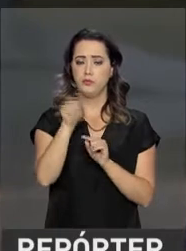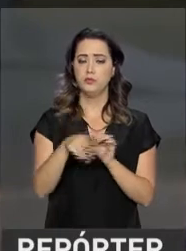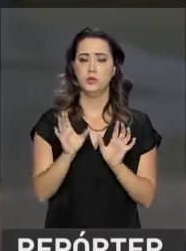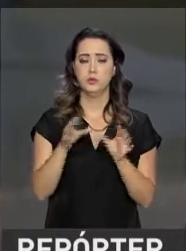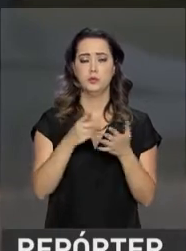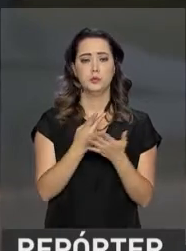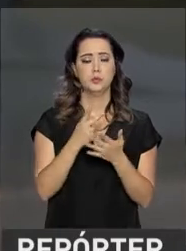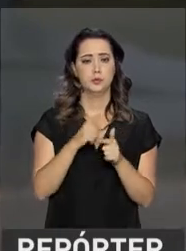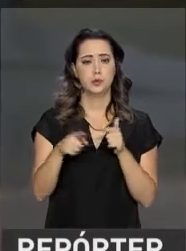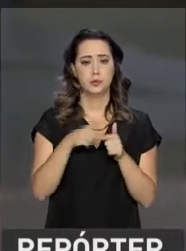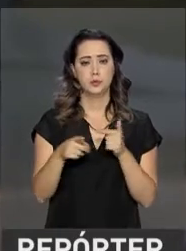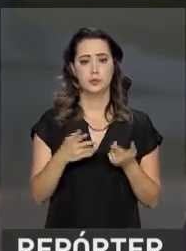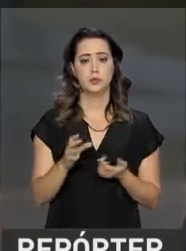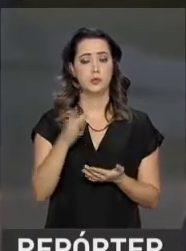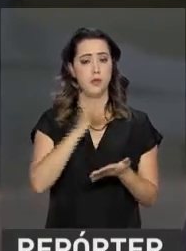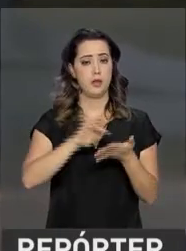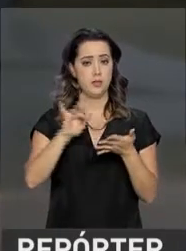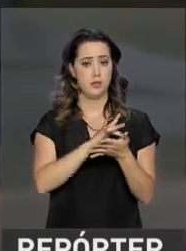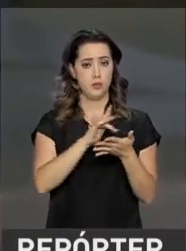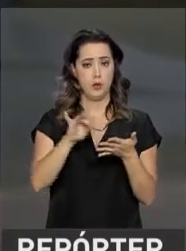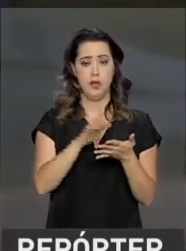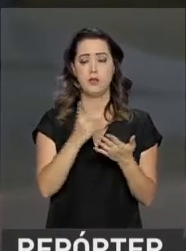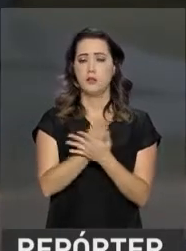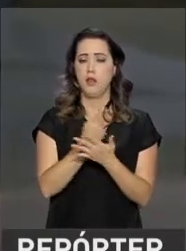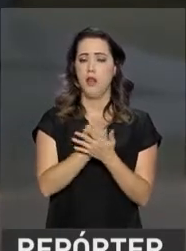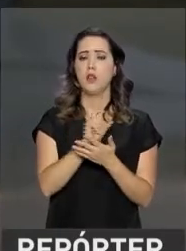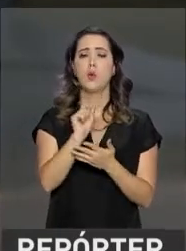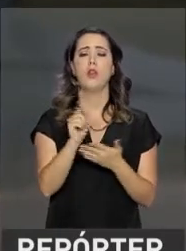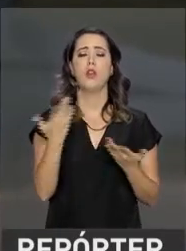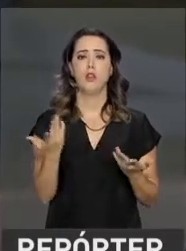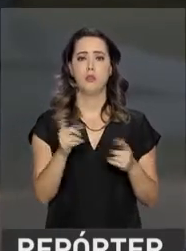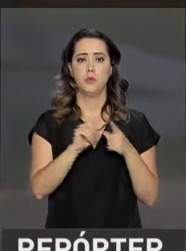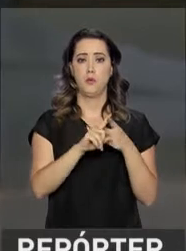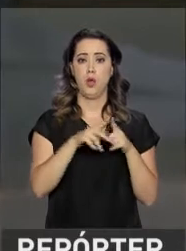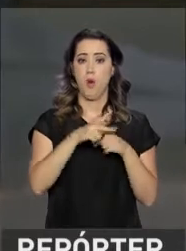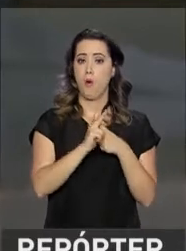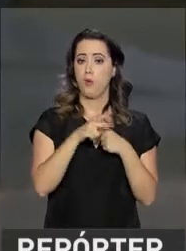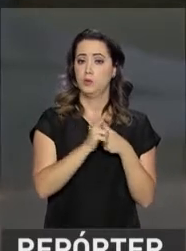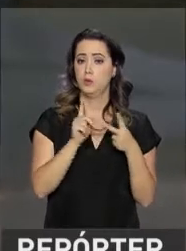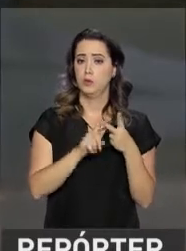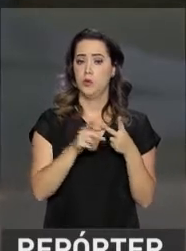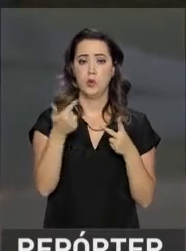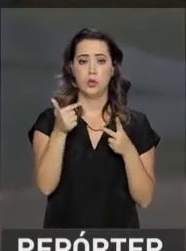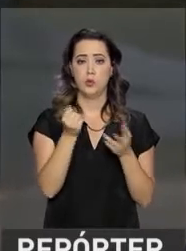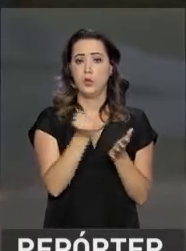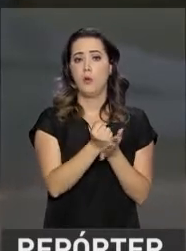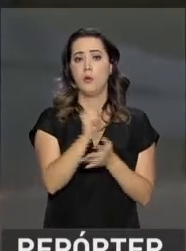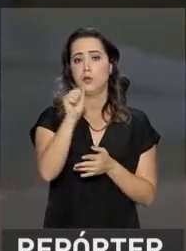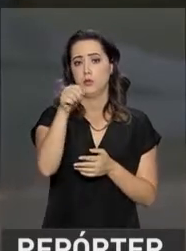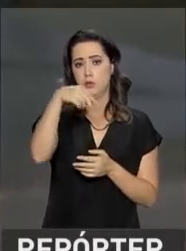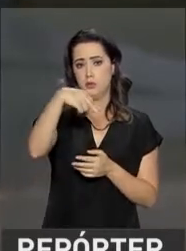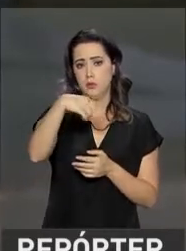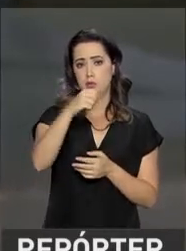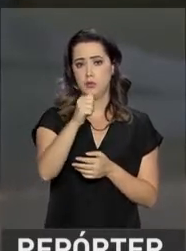irregularidades aparelhos celulares irregulares são aqueles que foram adotados operados ou então que não têm a certificação da